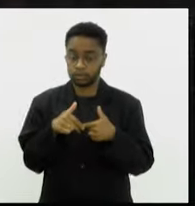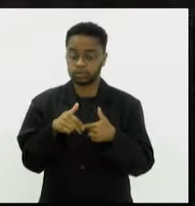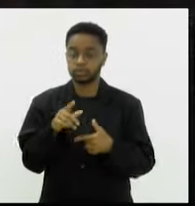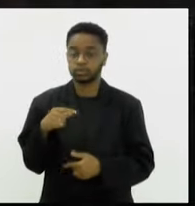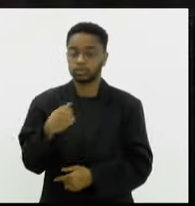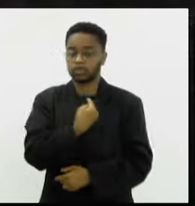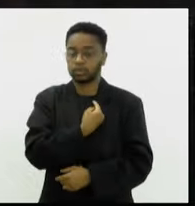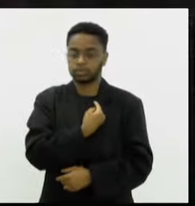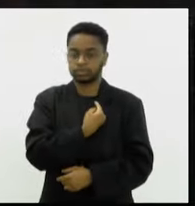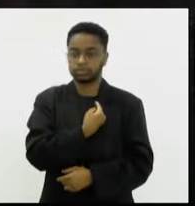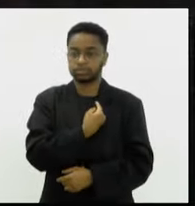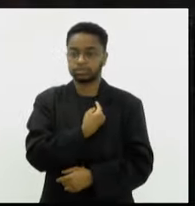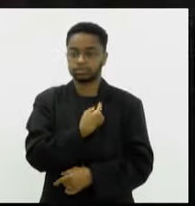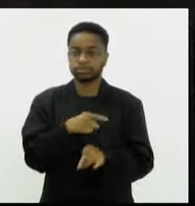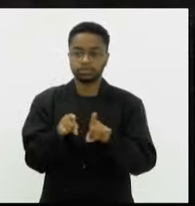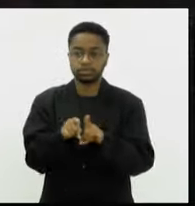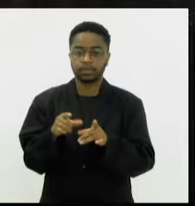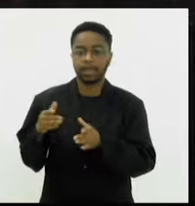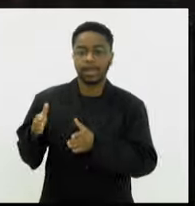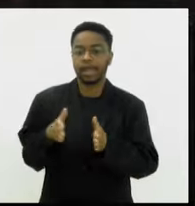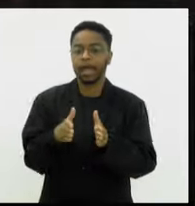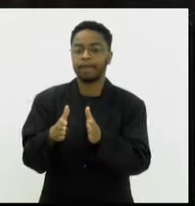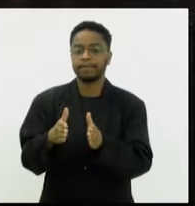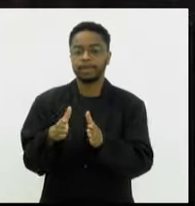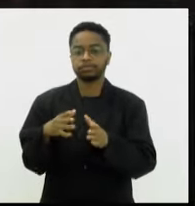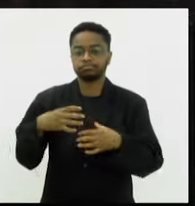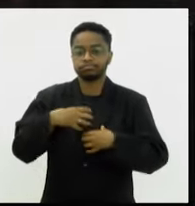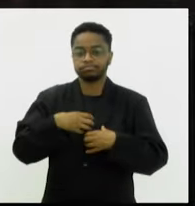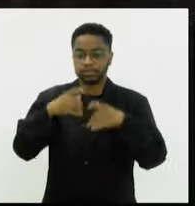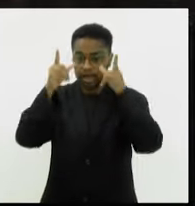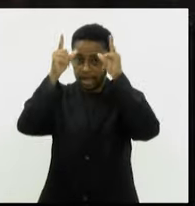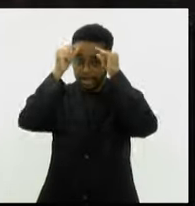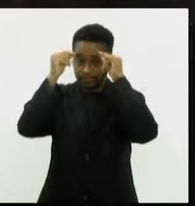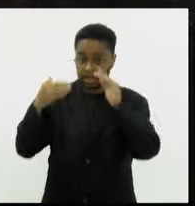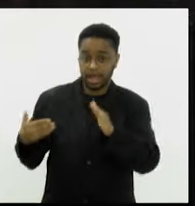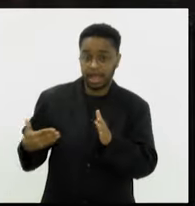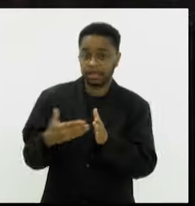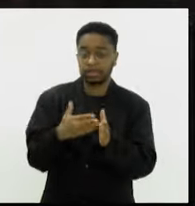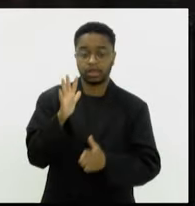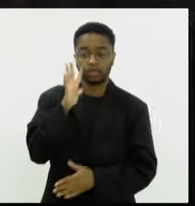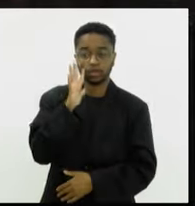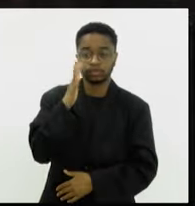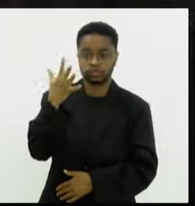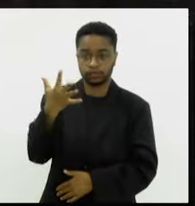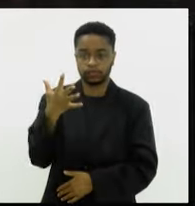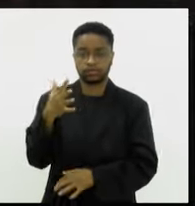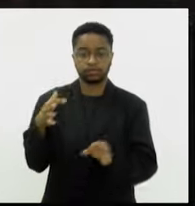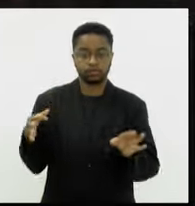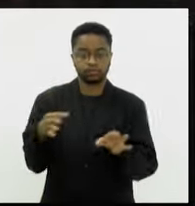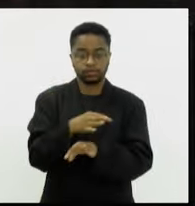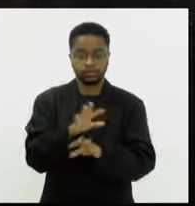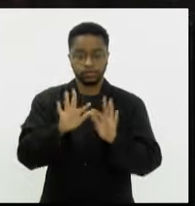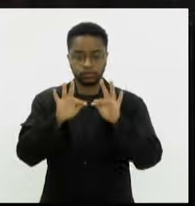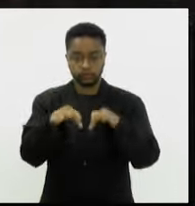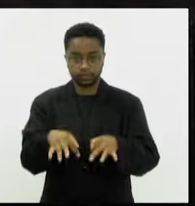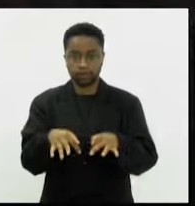nós, de certa maneira, caminhamos um pouco mais aliviados até que a resolução do caso se dê por completo